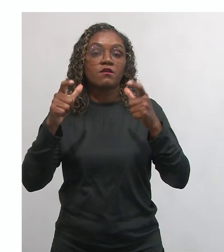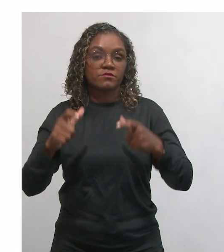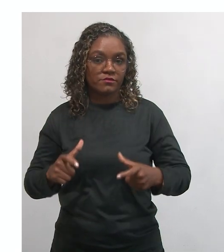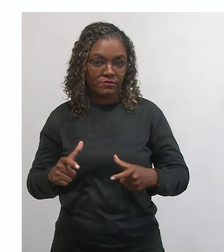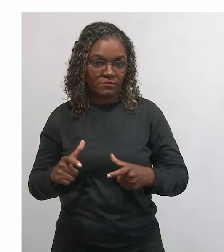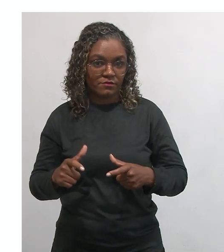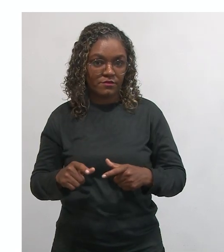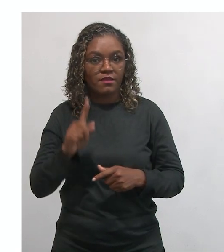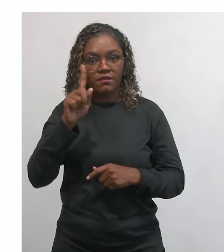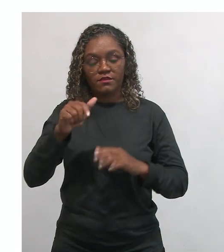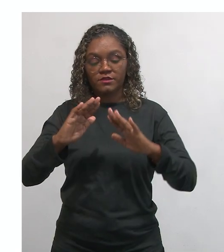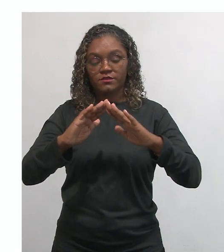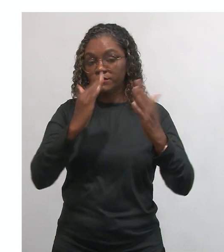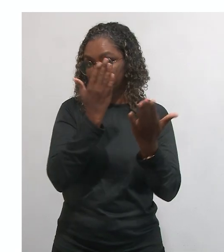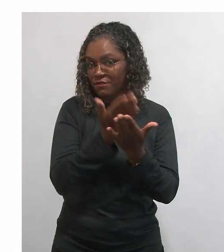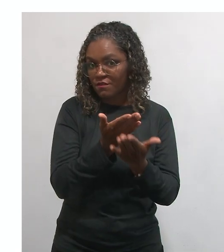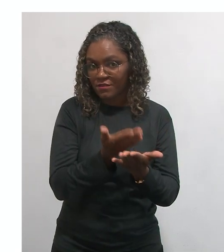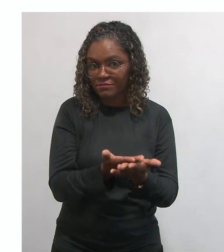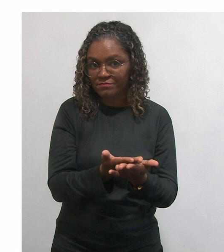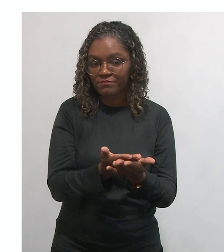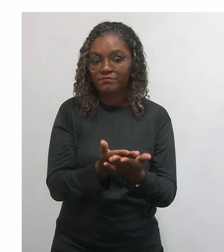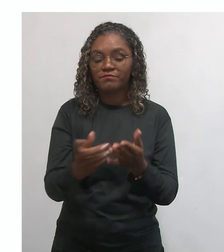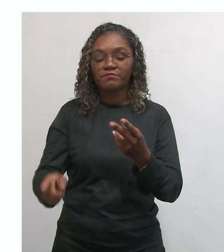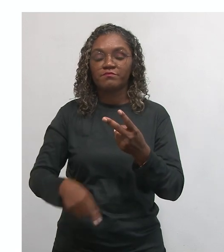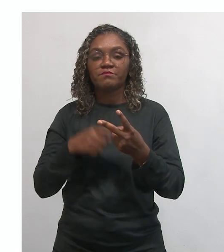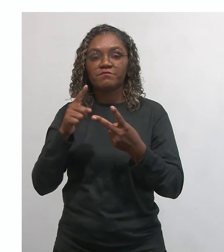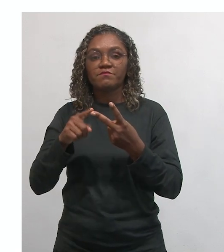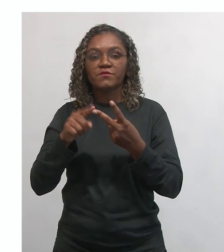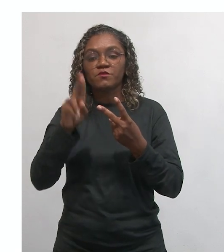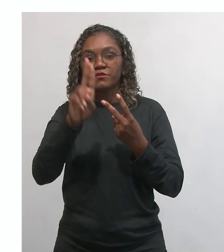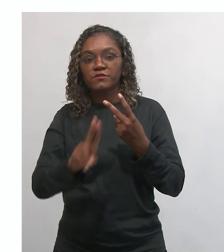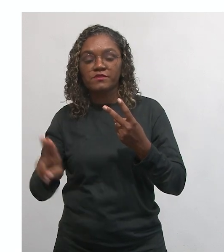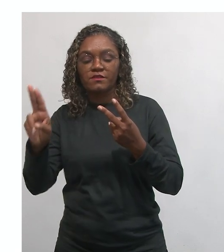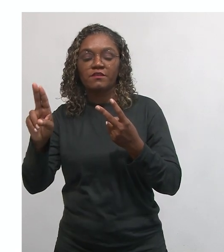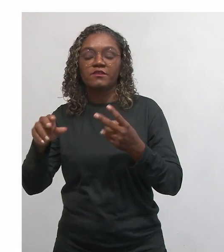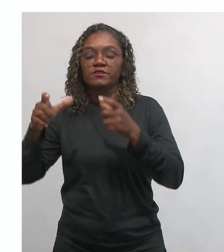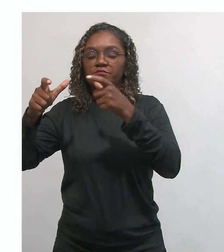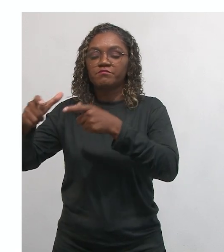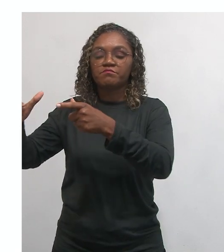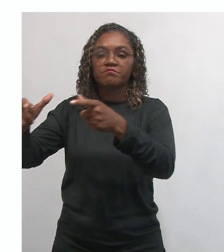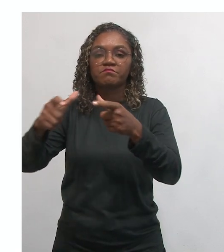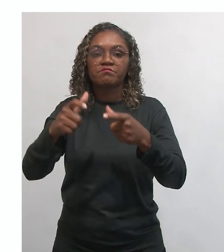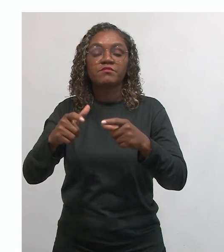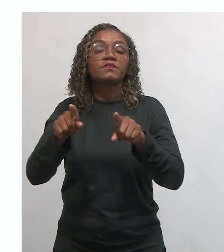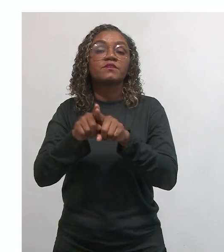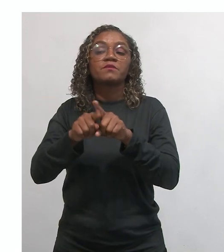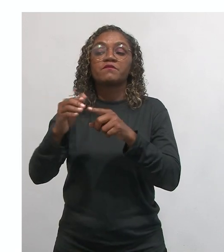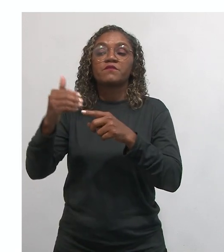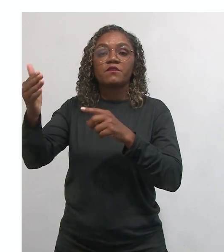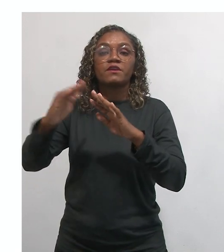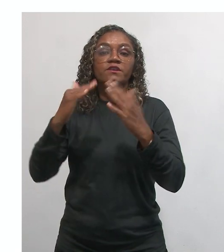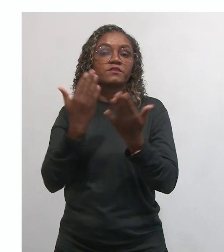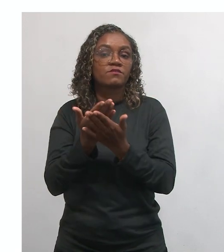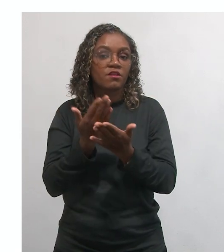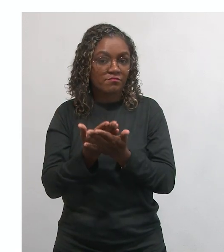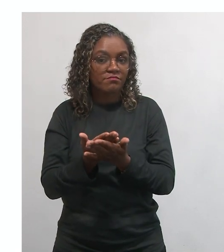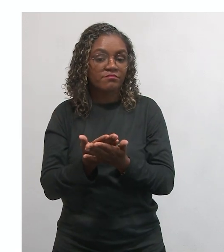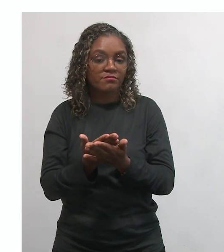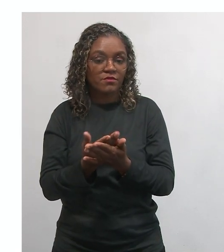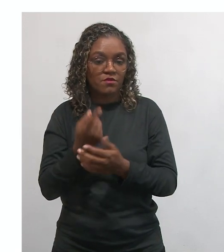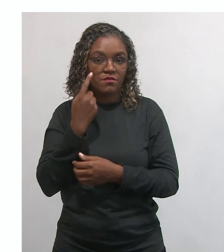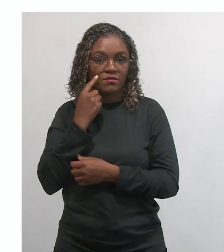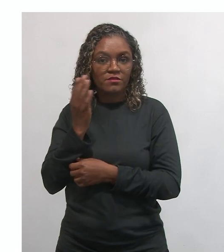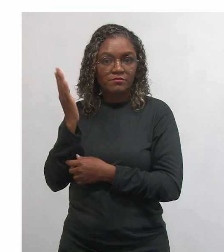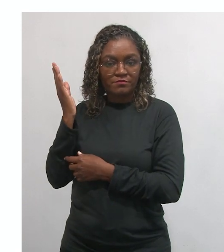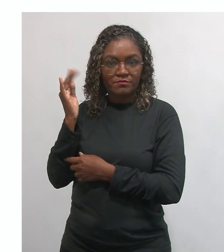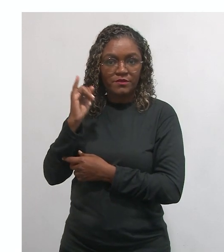em escolas, ele também tem a sua atuação em universidades e espaços não